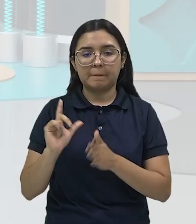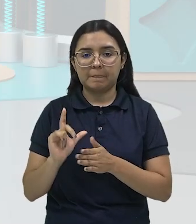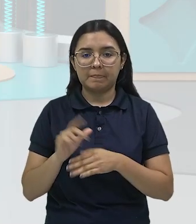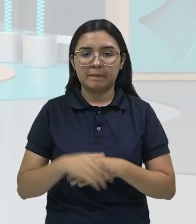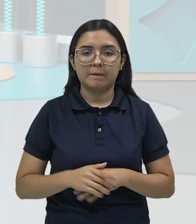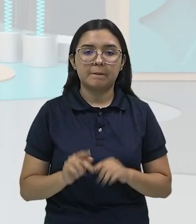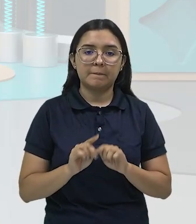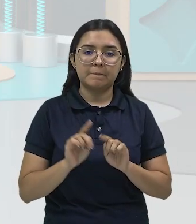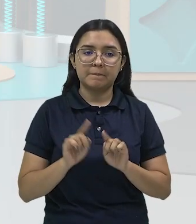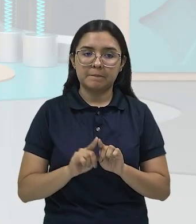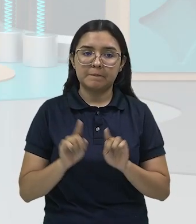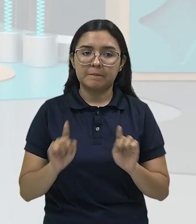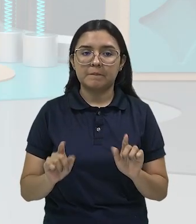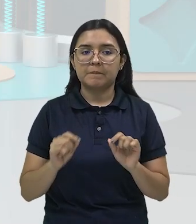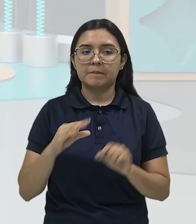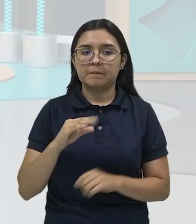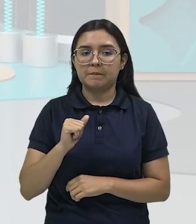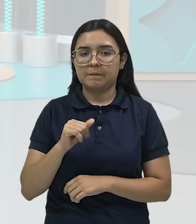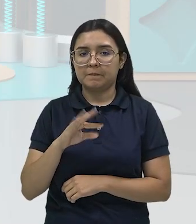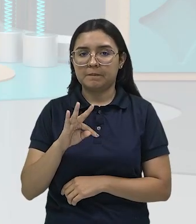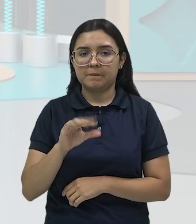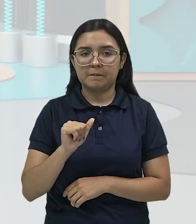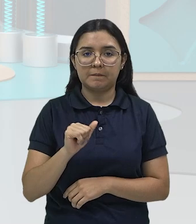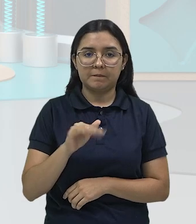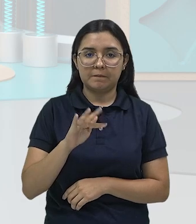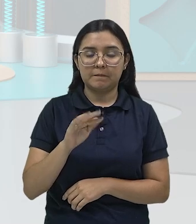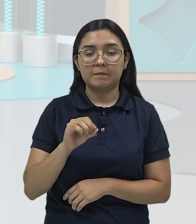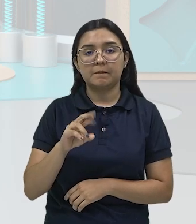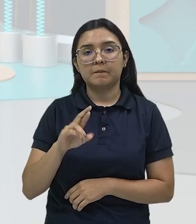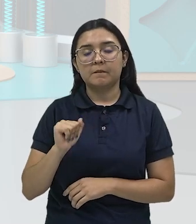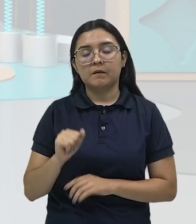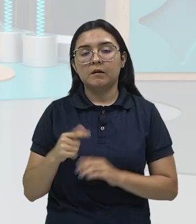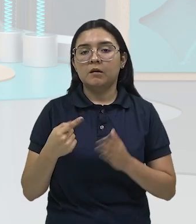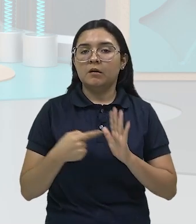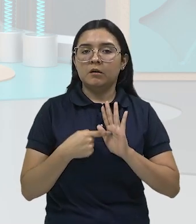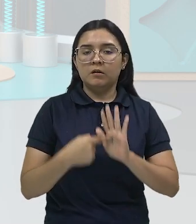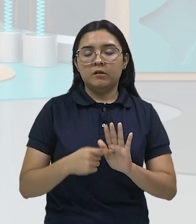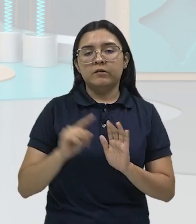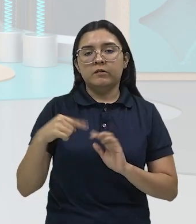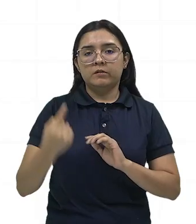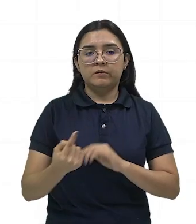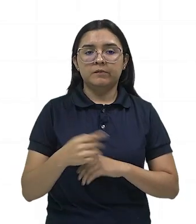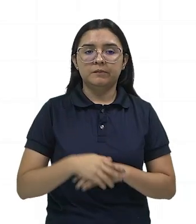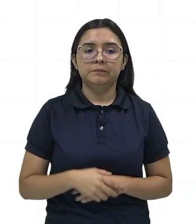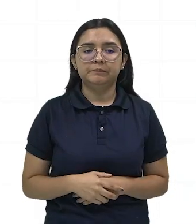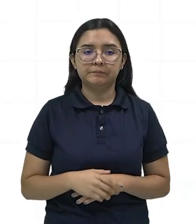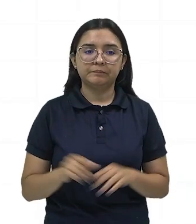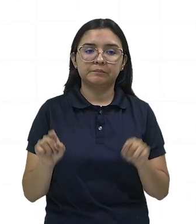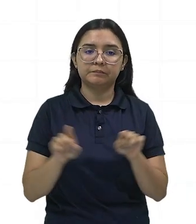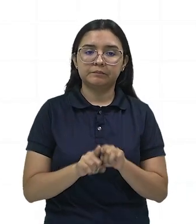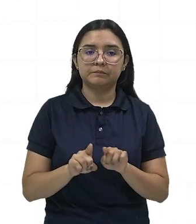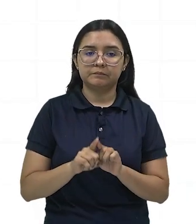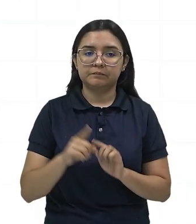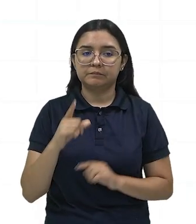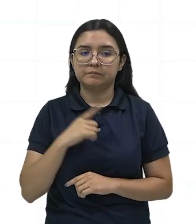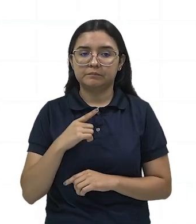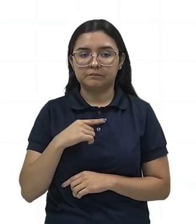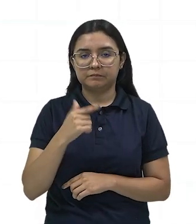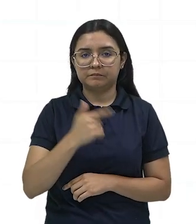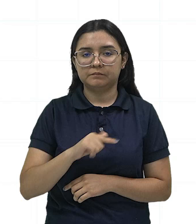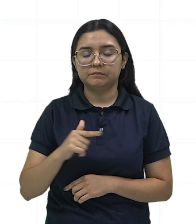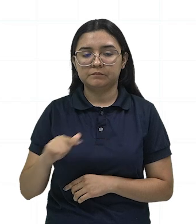termo para adiantar algo anunciado no texto. Na sequência temos a repetição